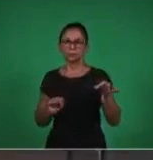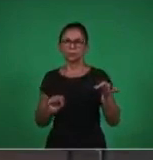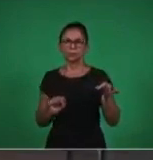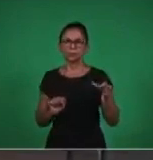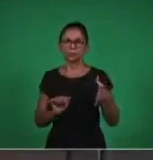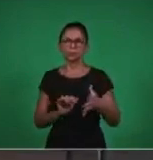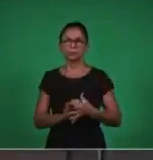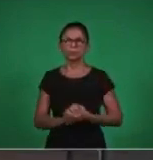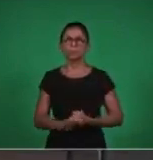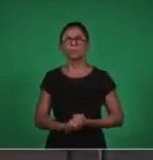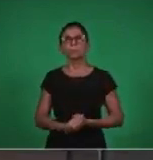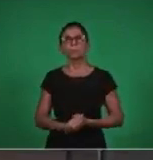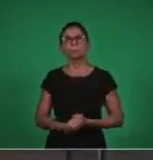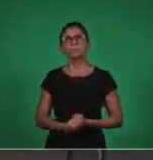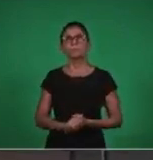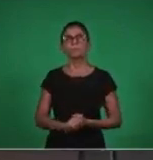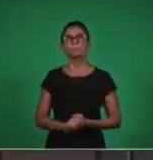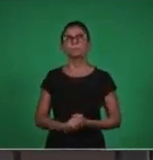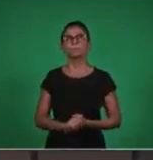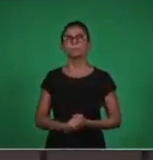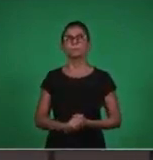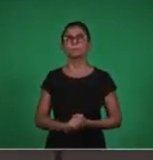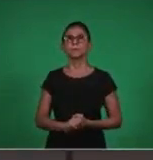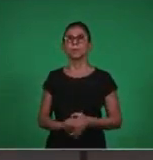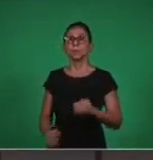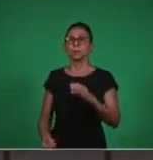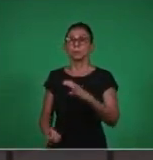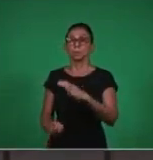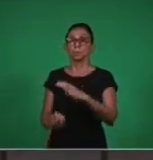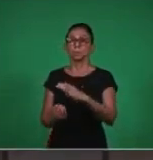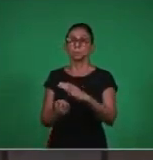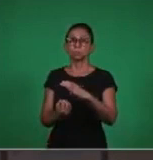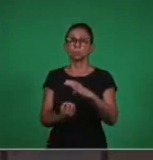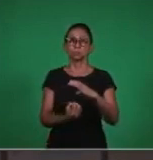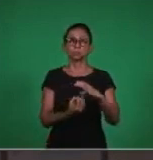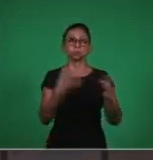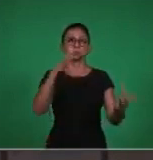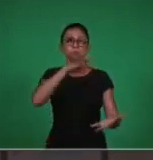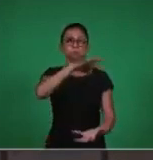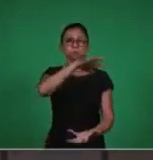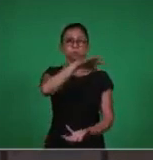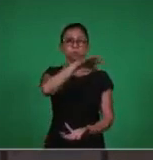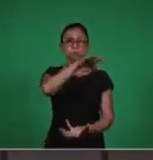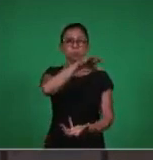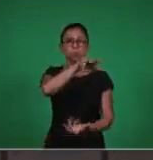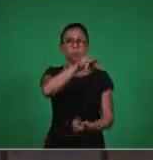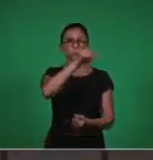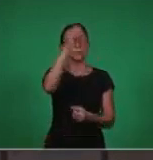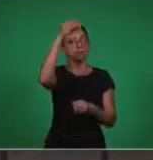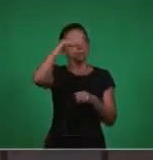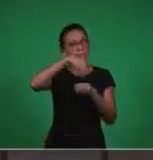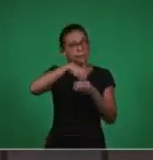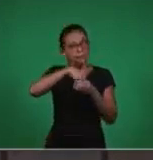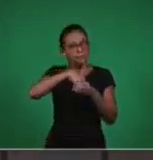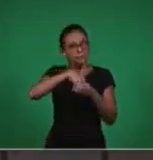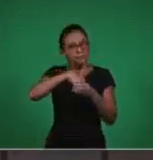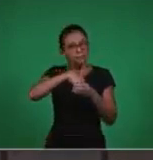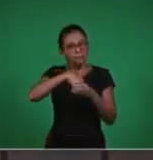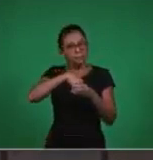criado, a obra da criação está dentro destes limites.